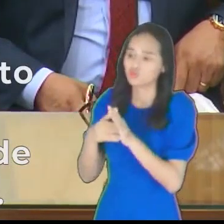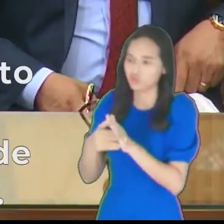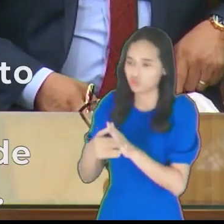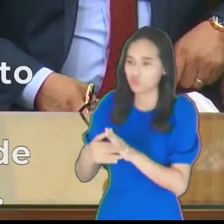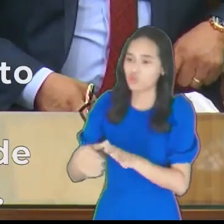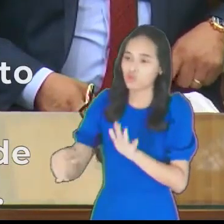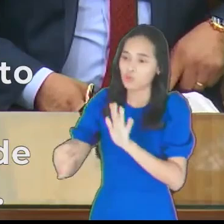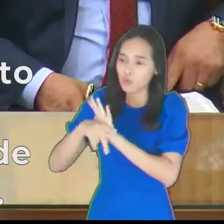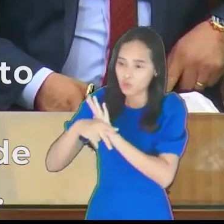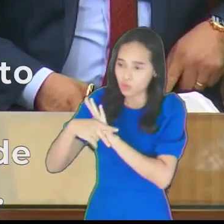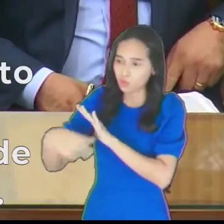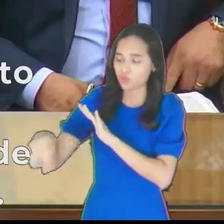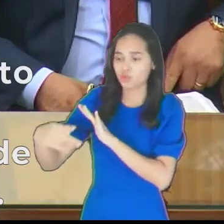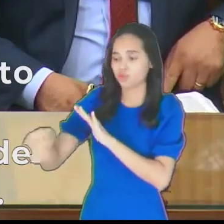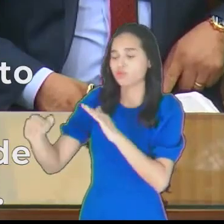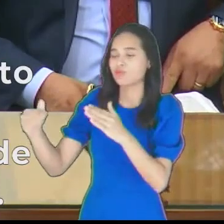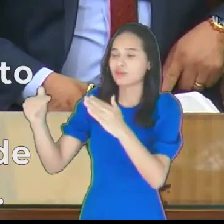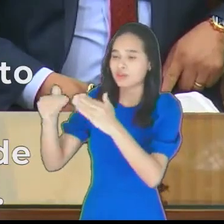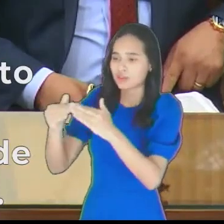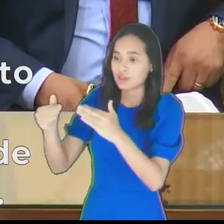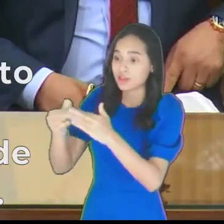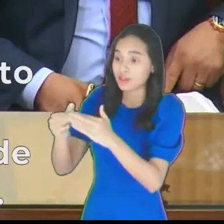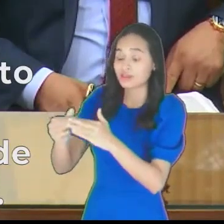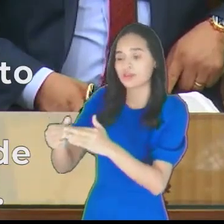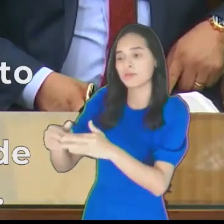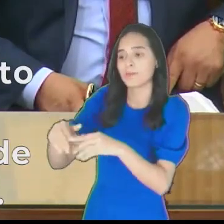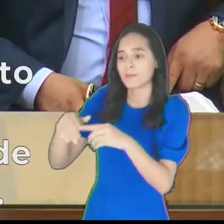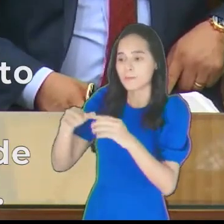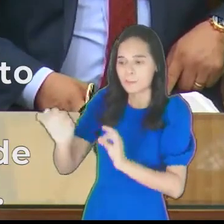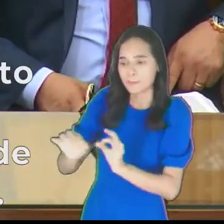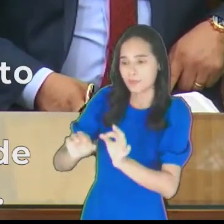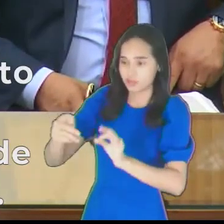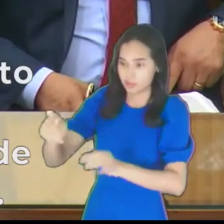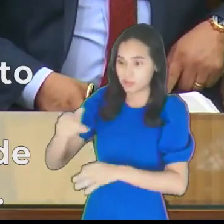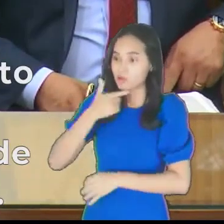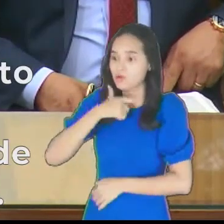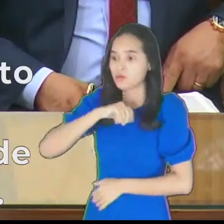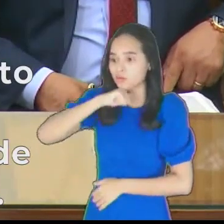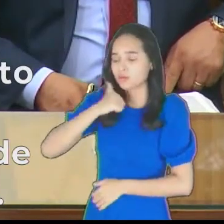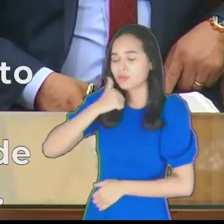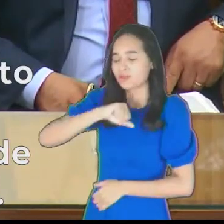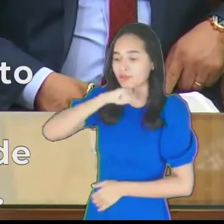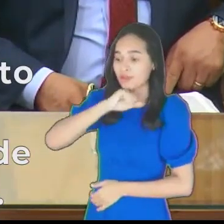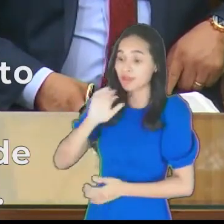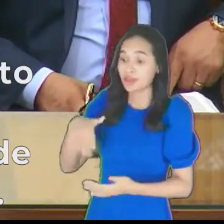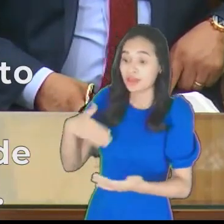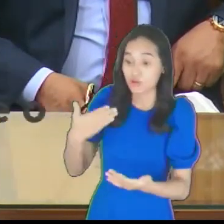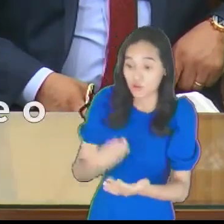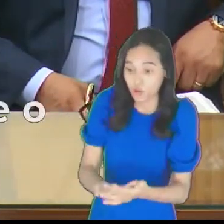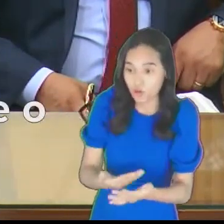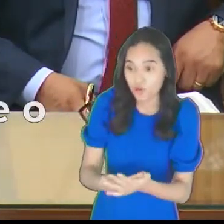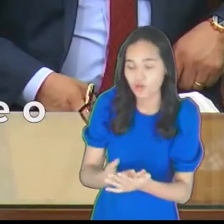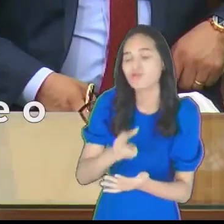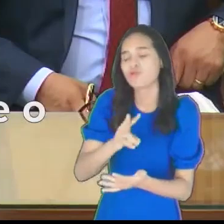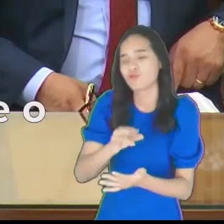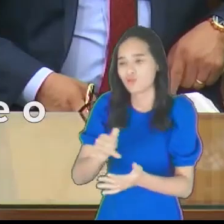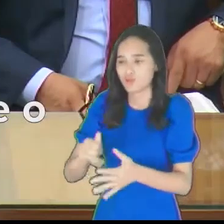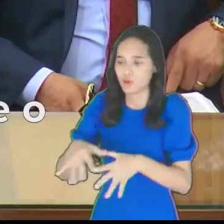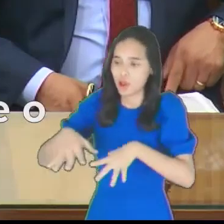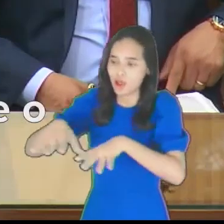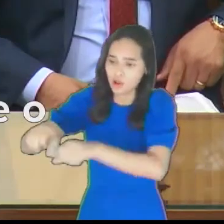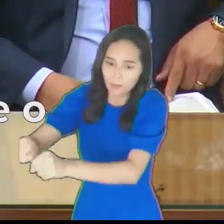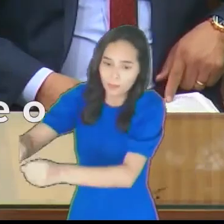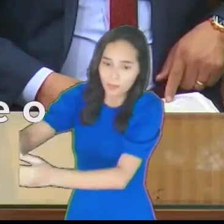casa, com o que entesouraram teus pais até o dia de hoje, será levado para a Babilônia. Não